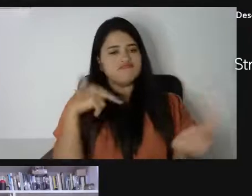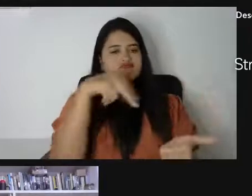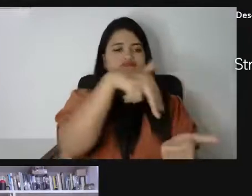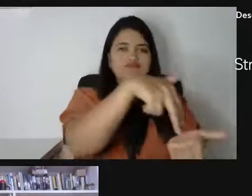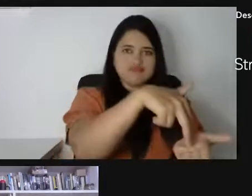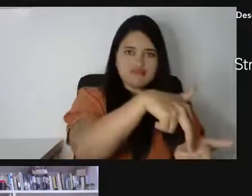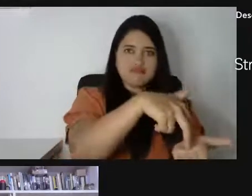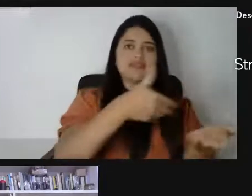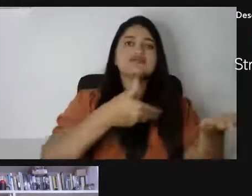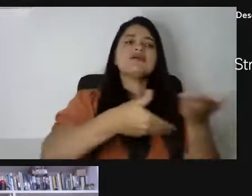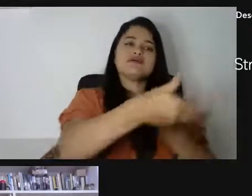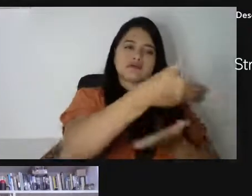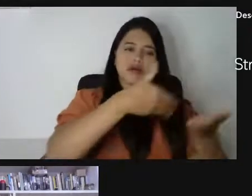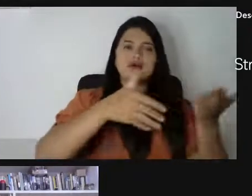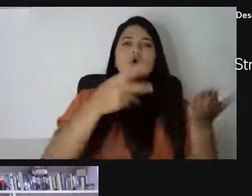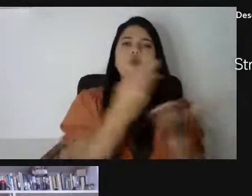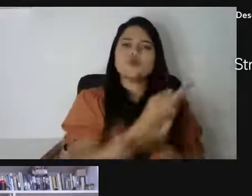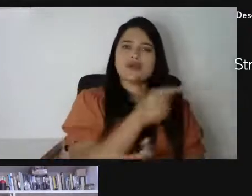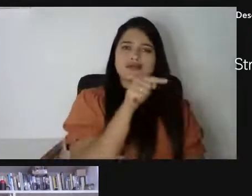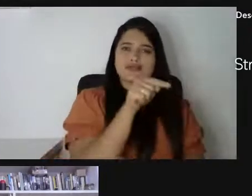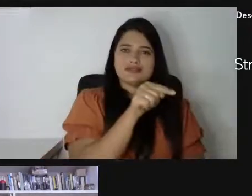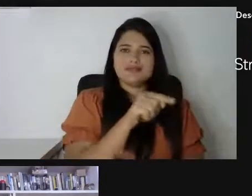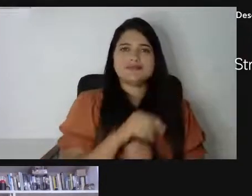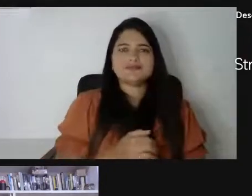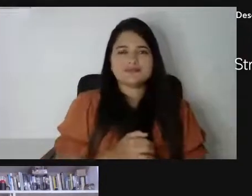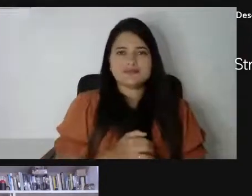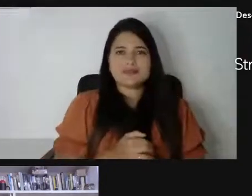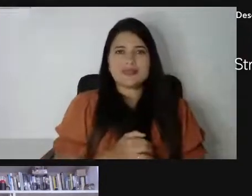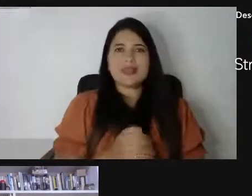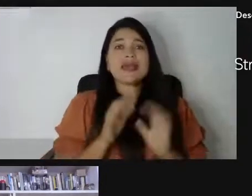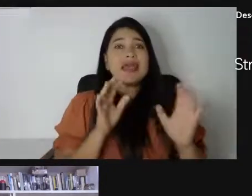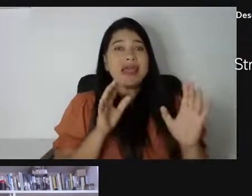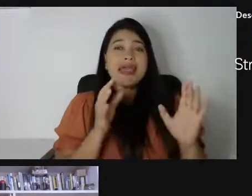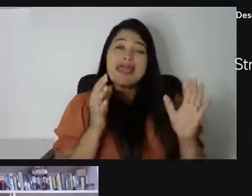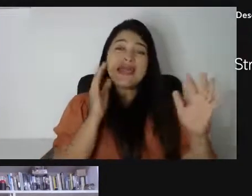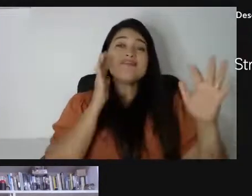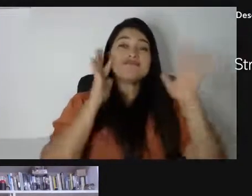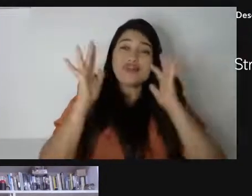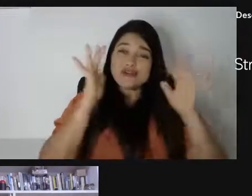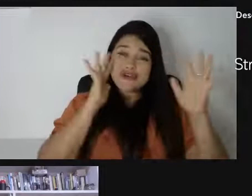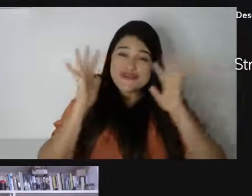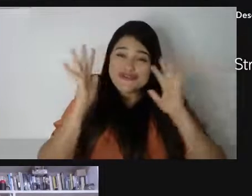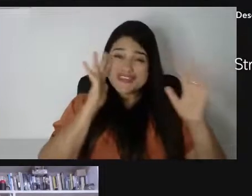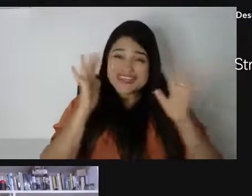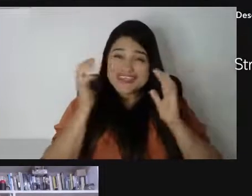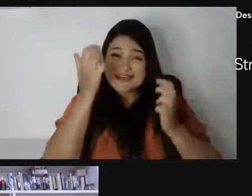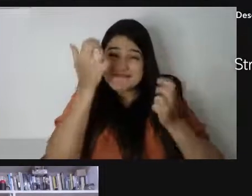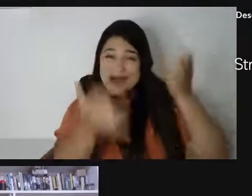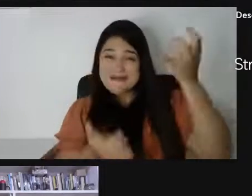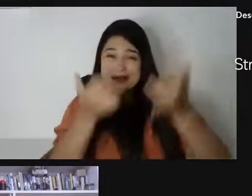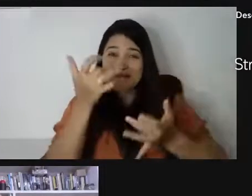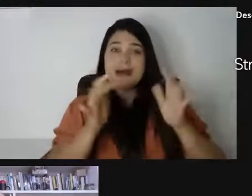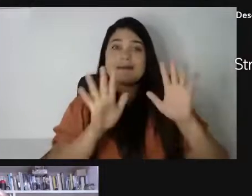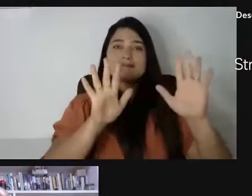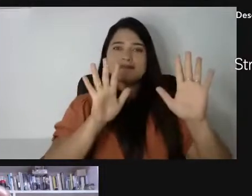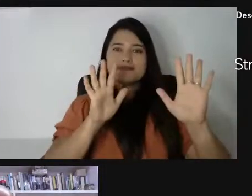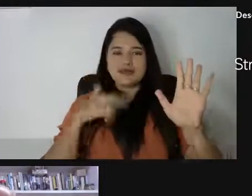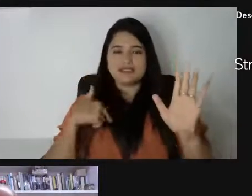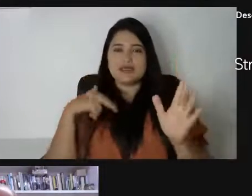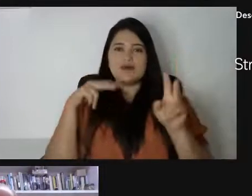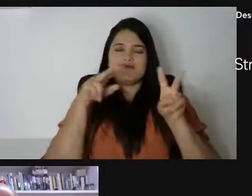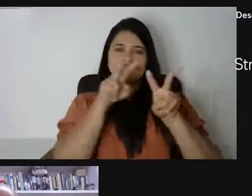nas relações. É um pouco filosófico, mas é desse lugar que a gente tem que olhar.